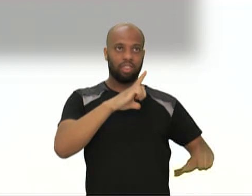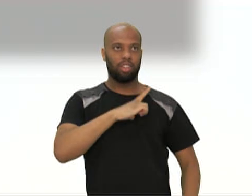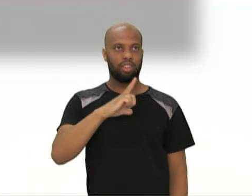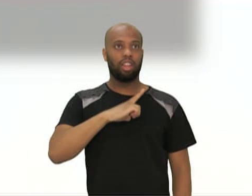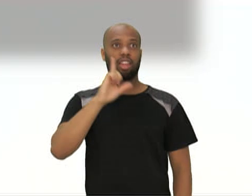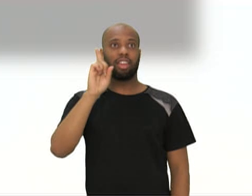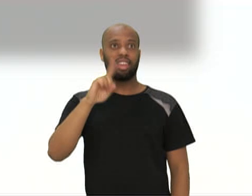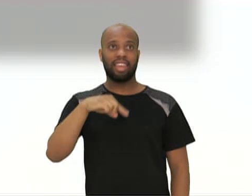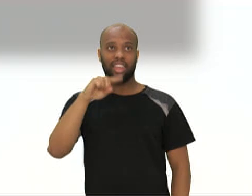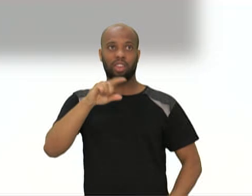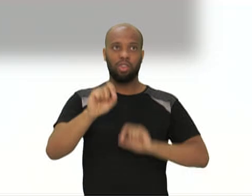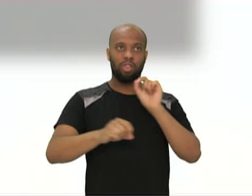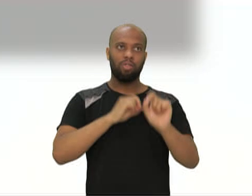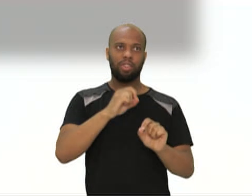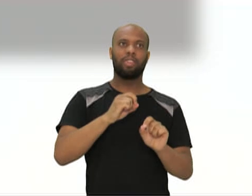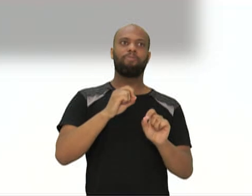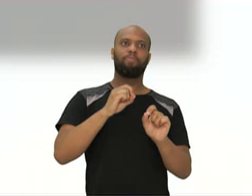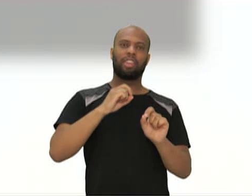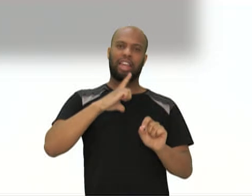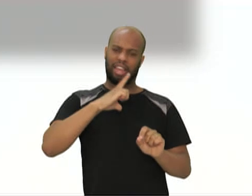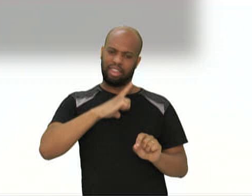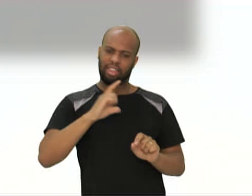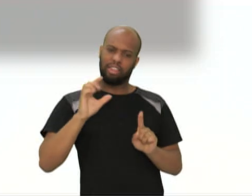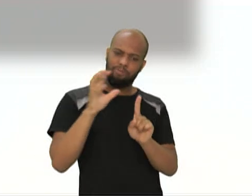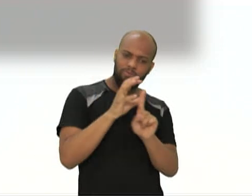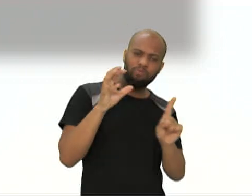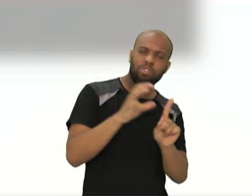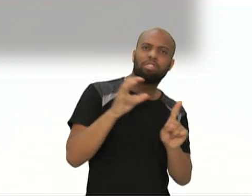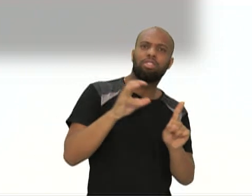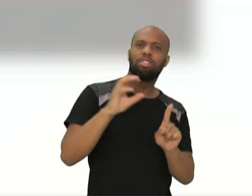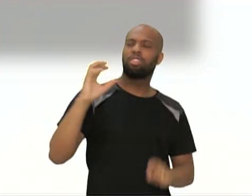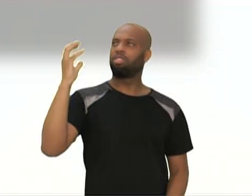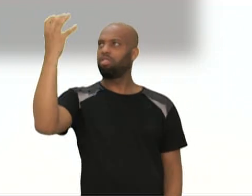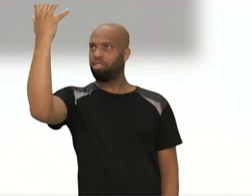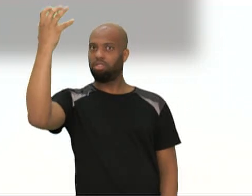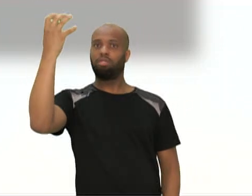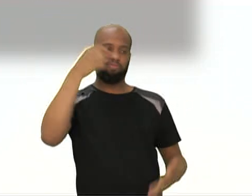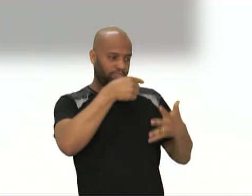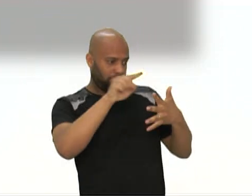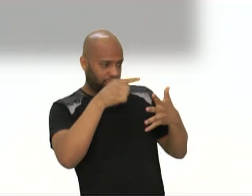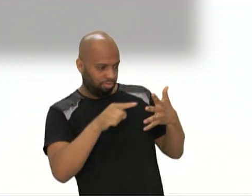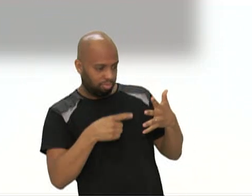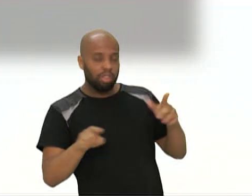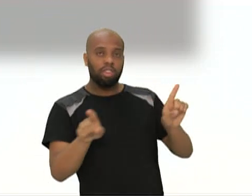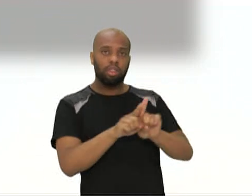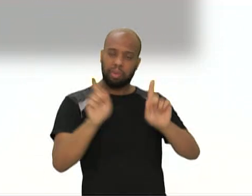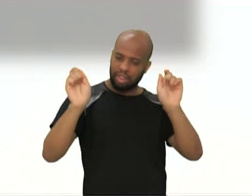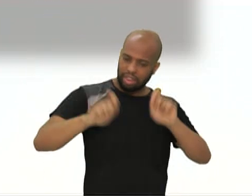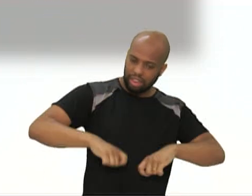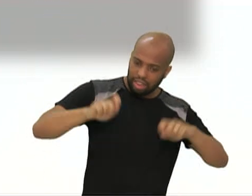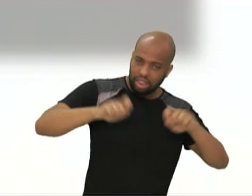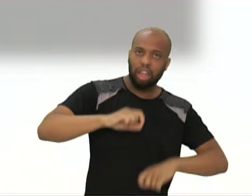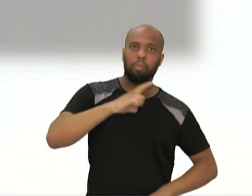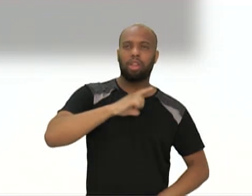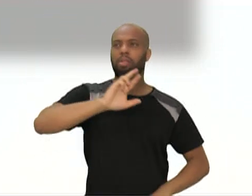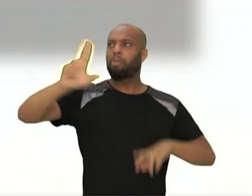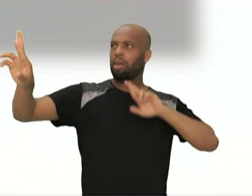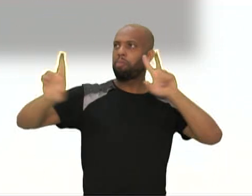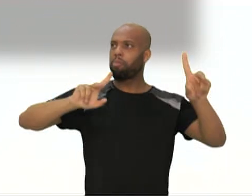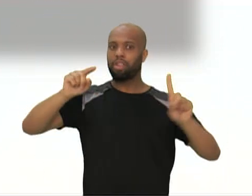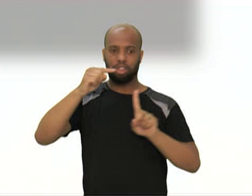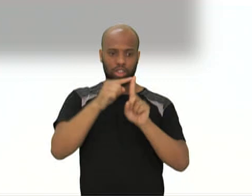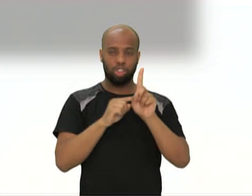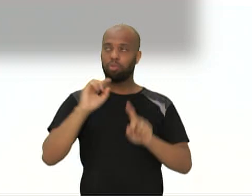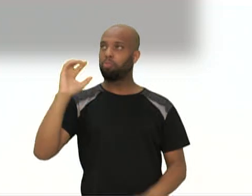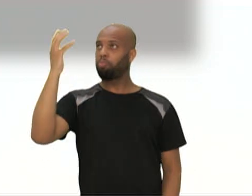São condições que determinam ou interferem nos elementos climáticos e possibilitam a existência de diferentes tipos